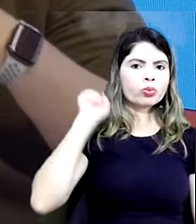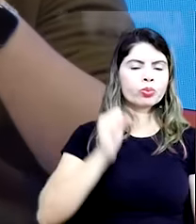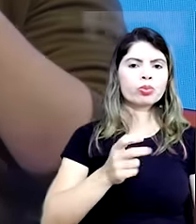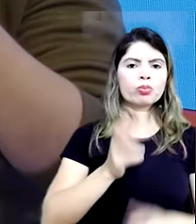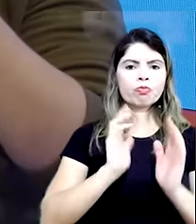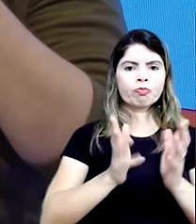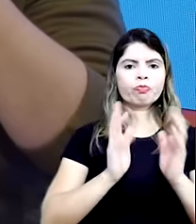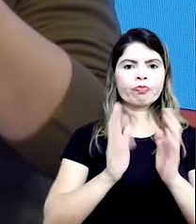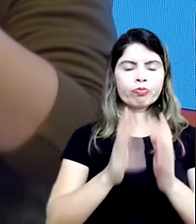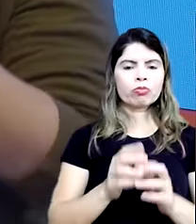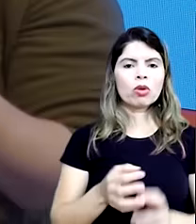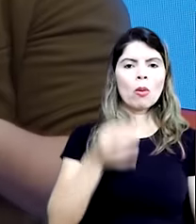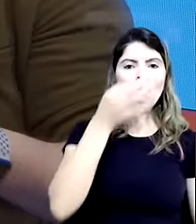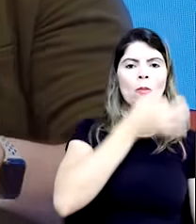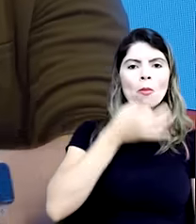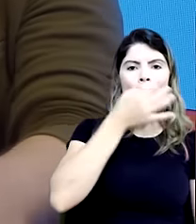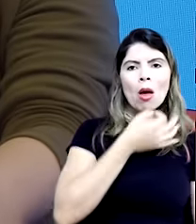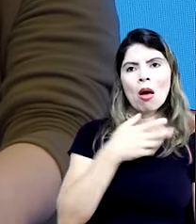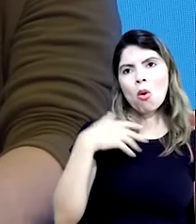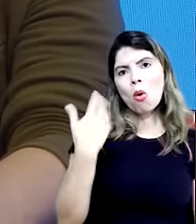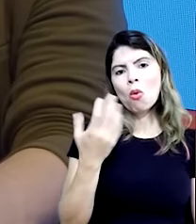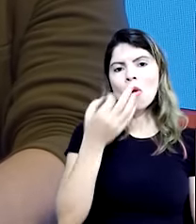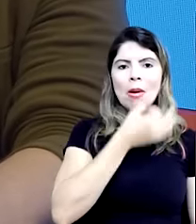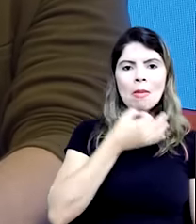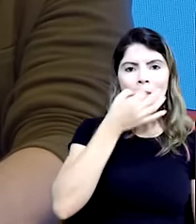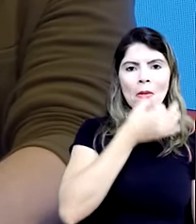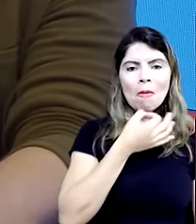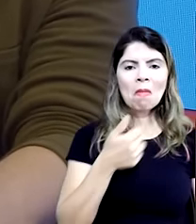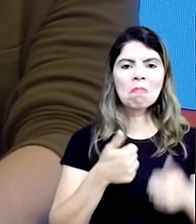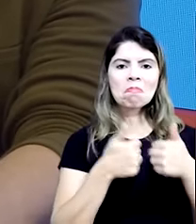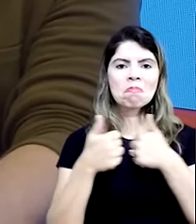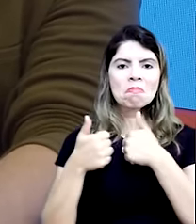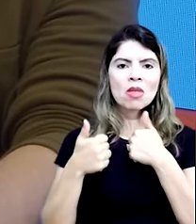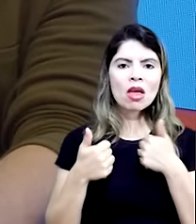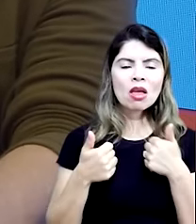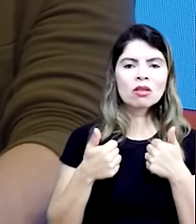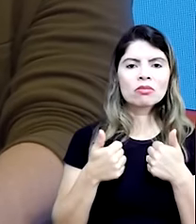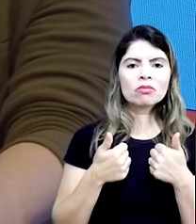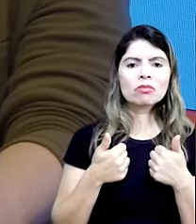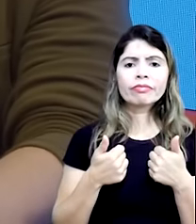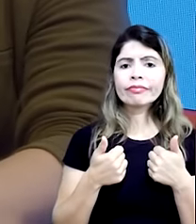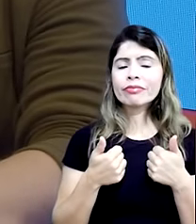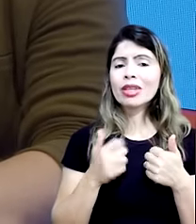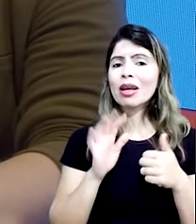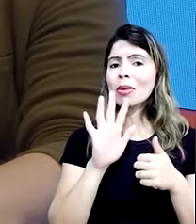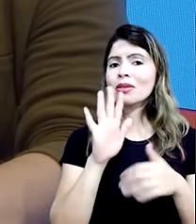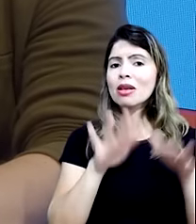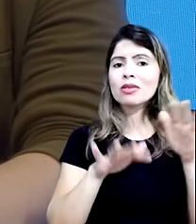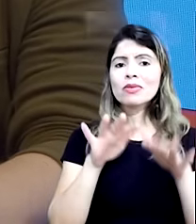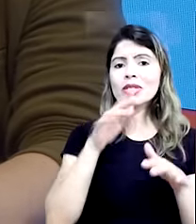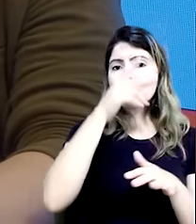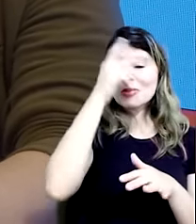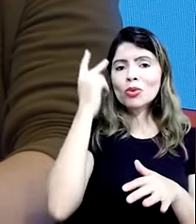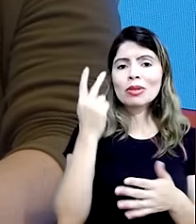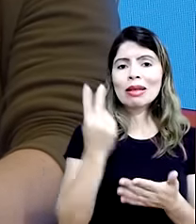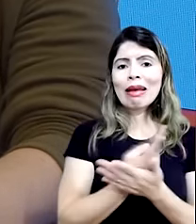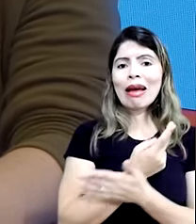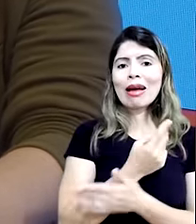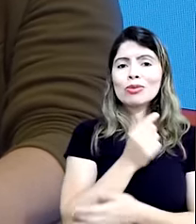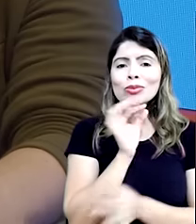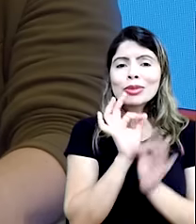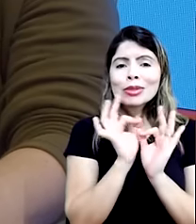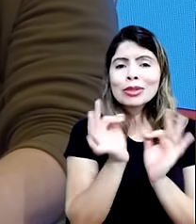ter a a a forma de como você vai falar e às vezes a pessoa vai pecar ali num detalhe que podia ter sido muito melhorado